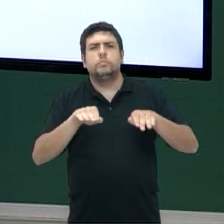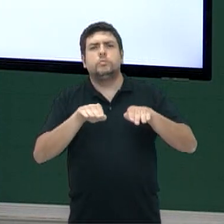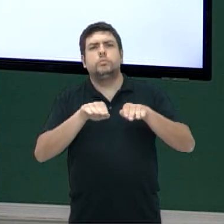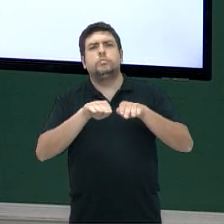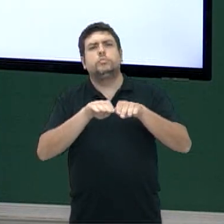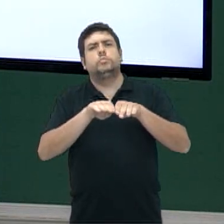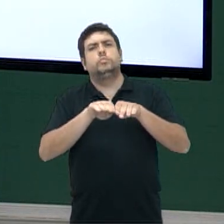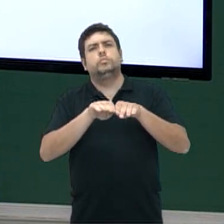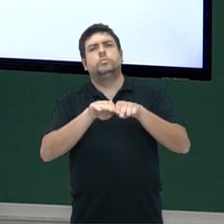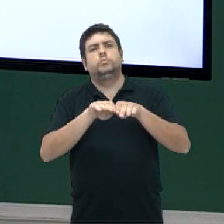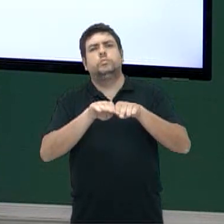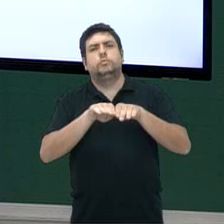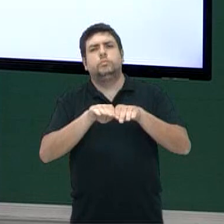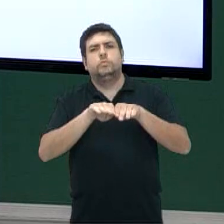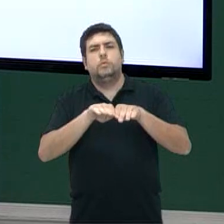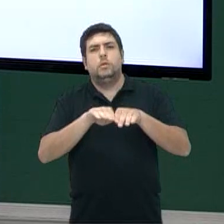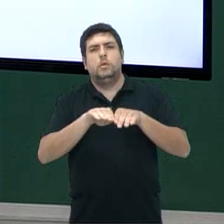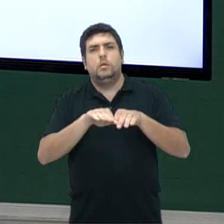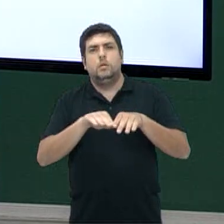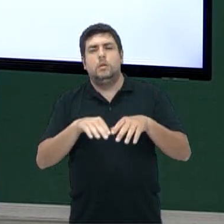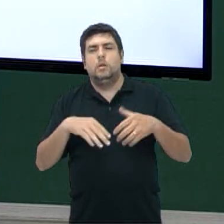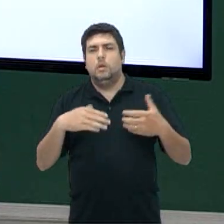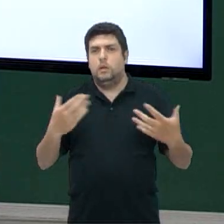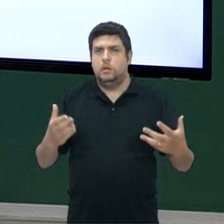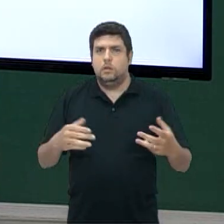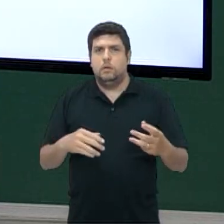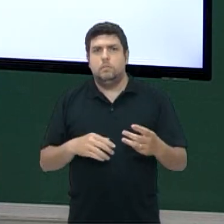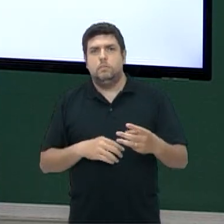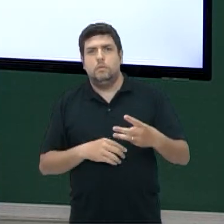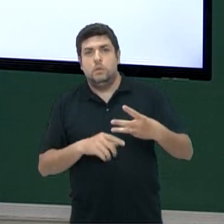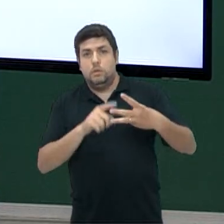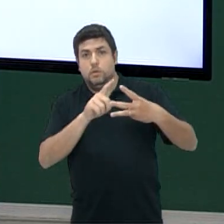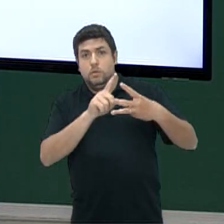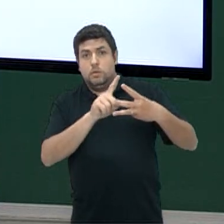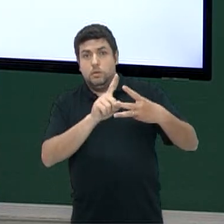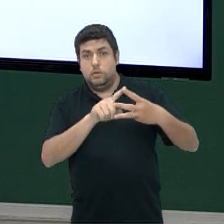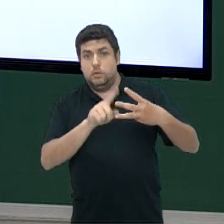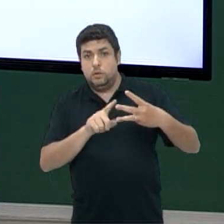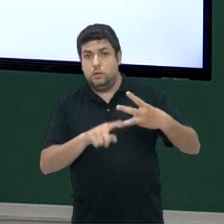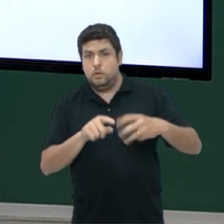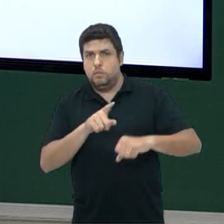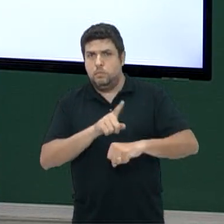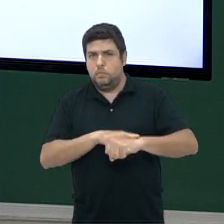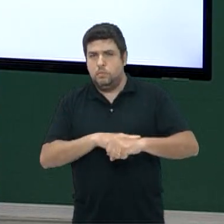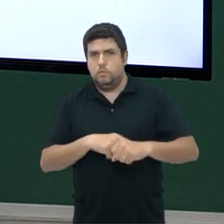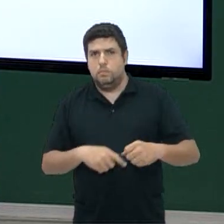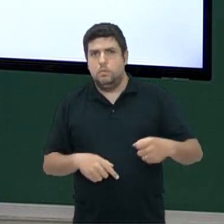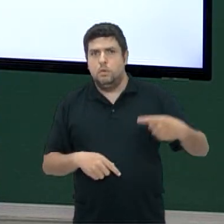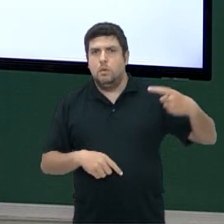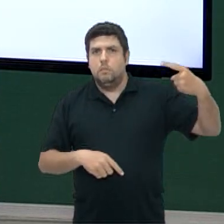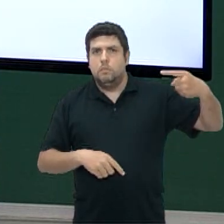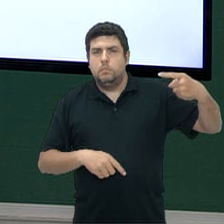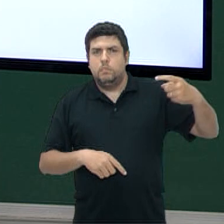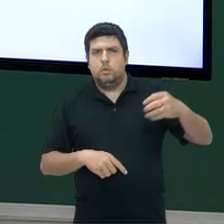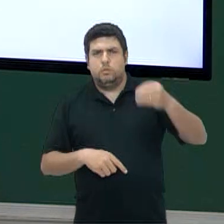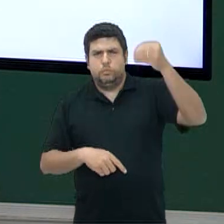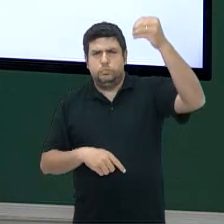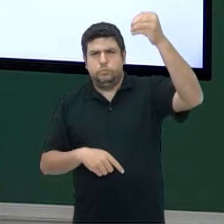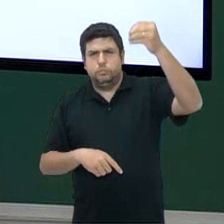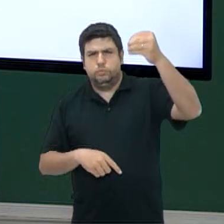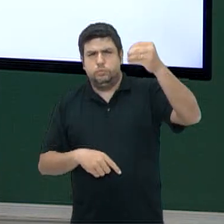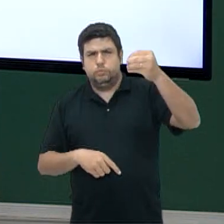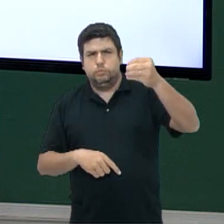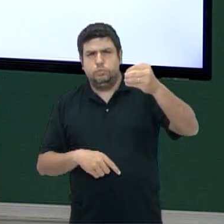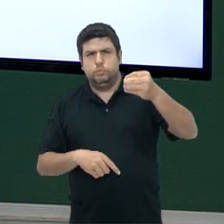3 momentos básicos. Você tem o primeiro momento em queda livre, um segundo momento em que